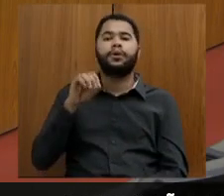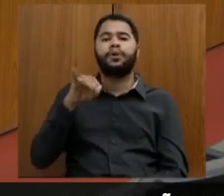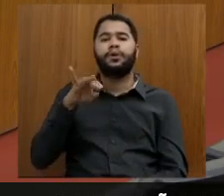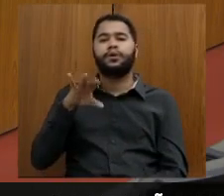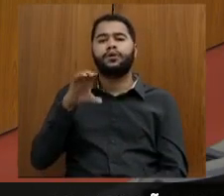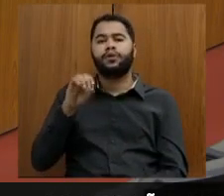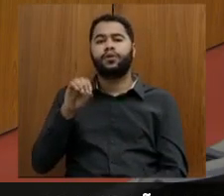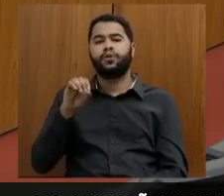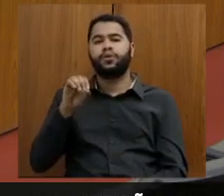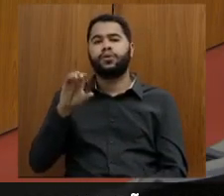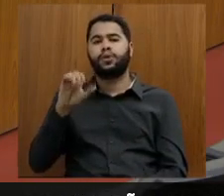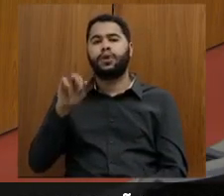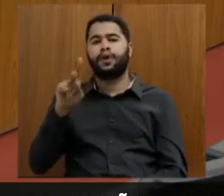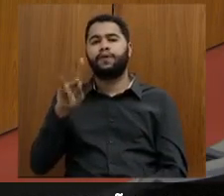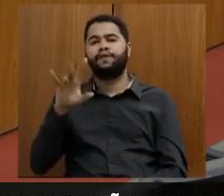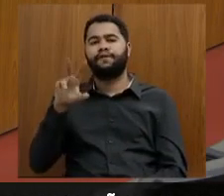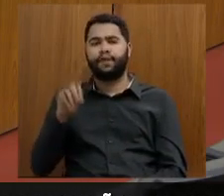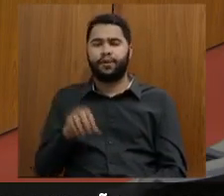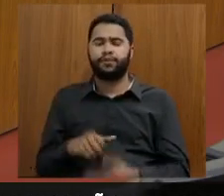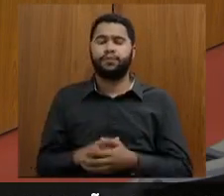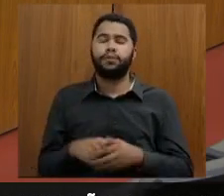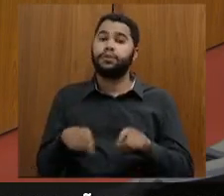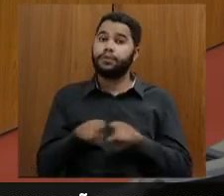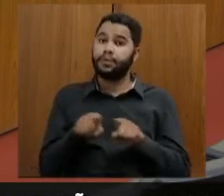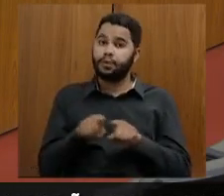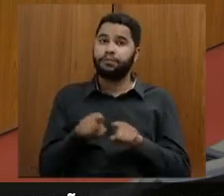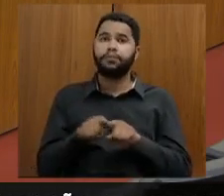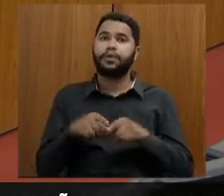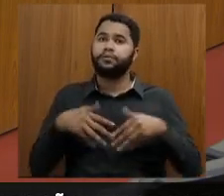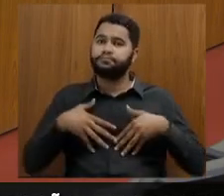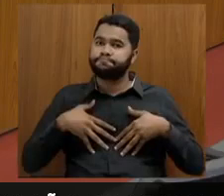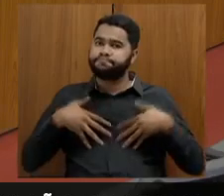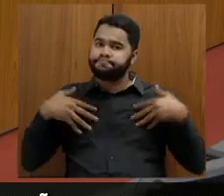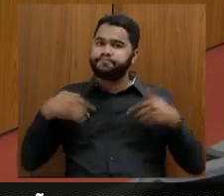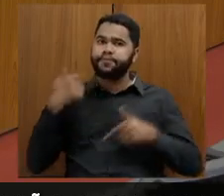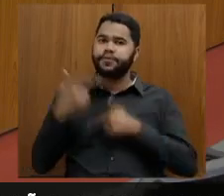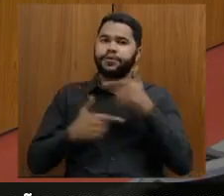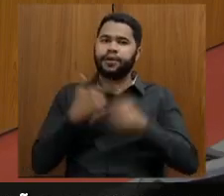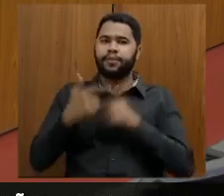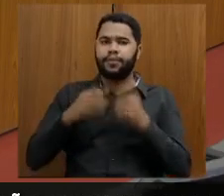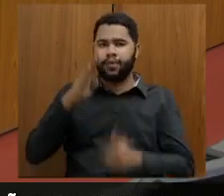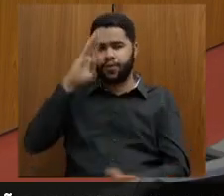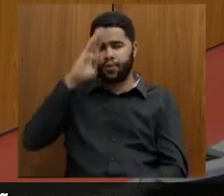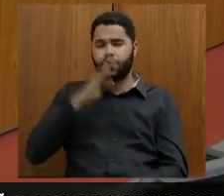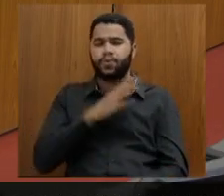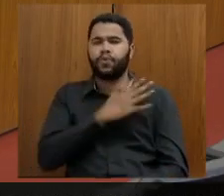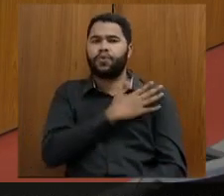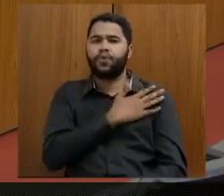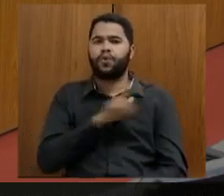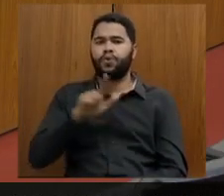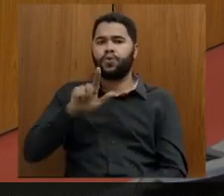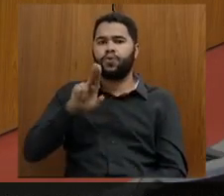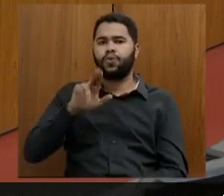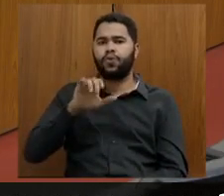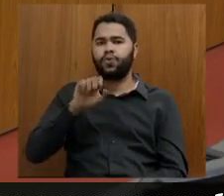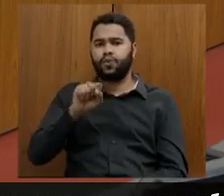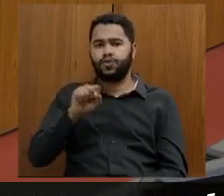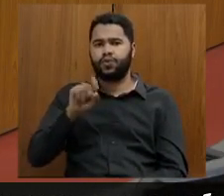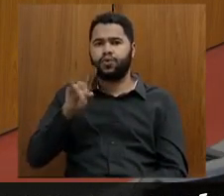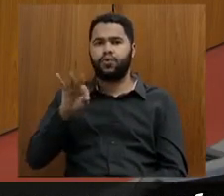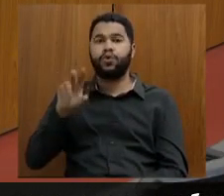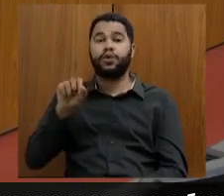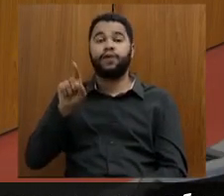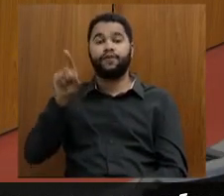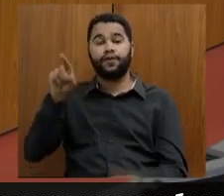sou uma vez é eu também por se manifestar também a satisfação com o trabalho do Coronel Luiz Otávio que comanda toda a região de